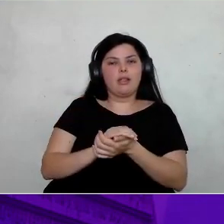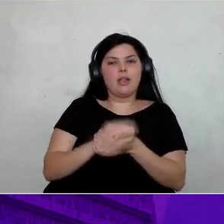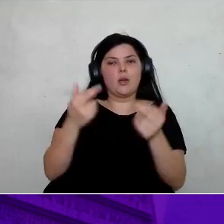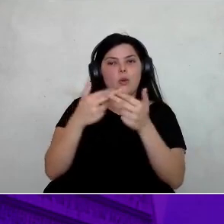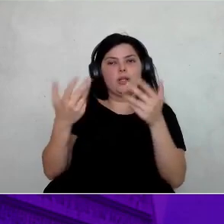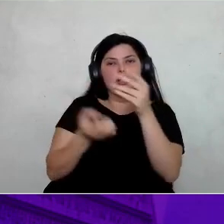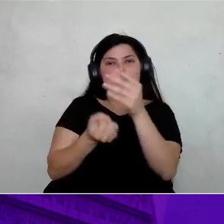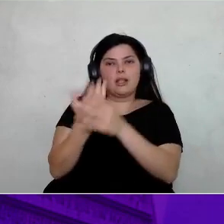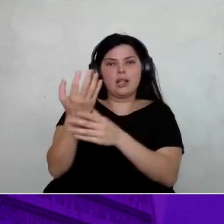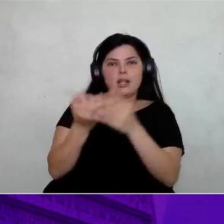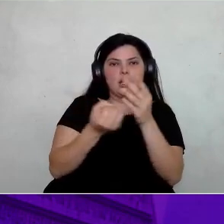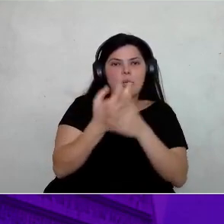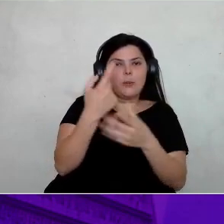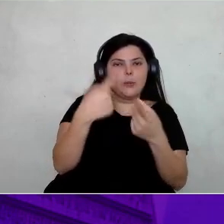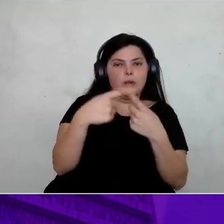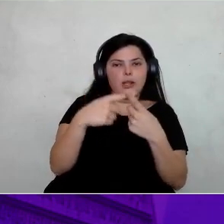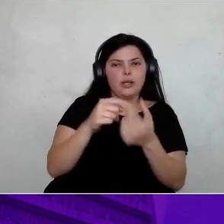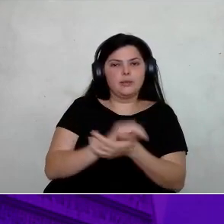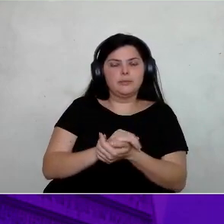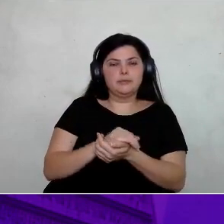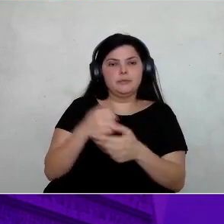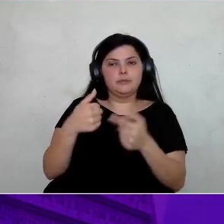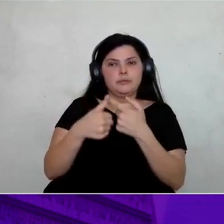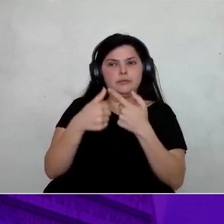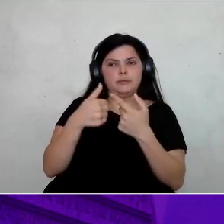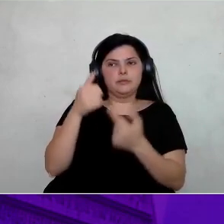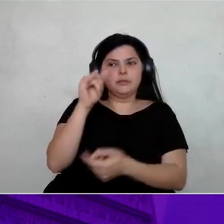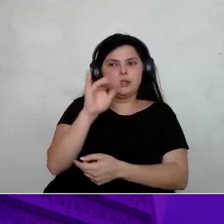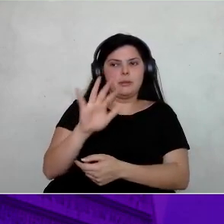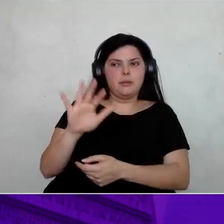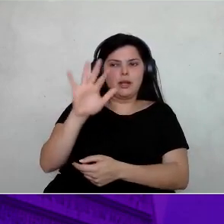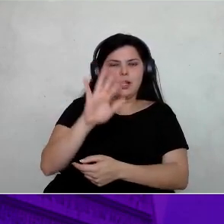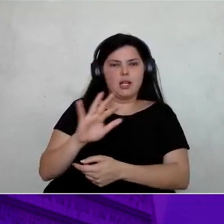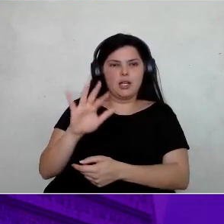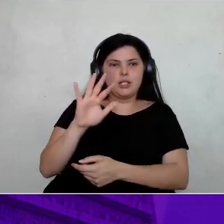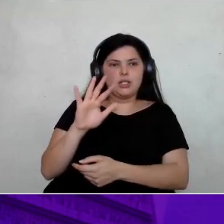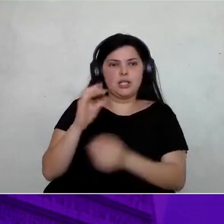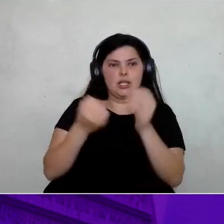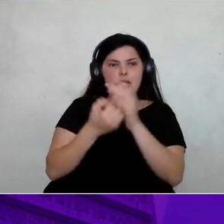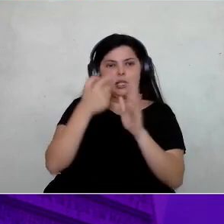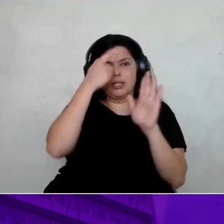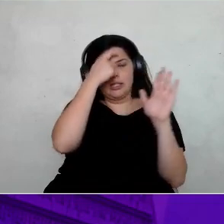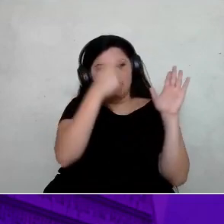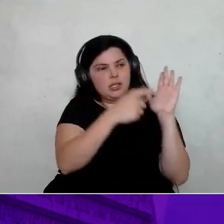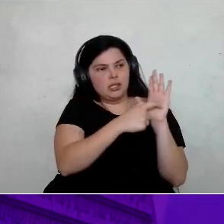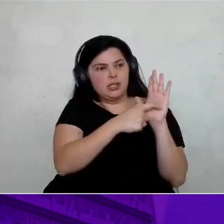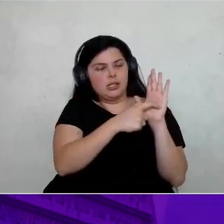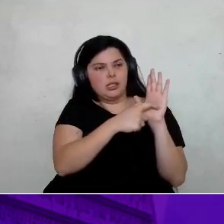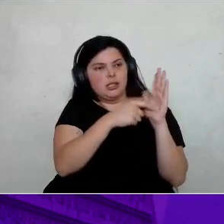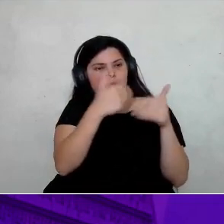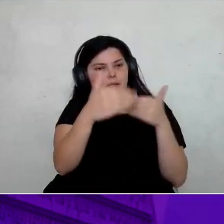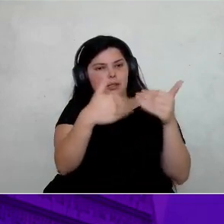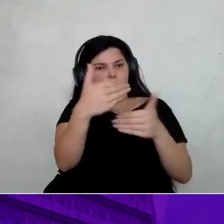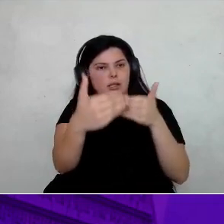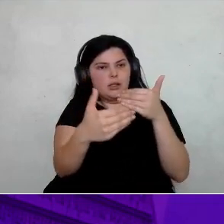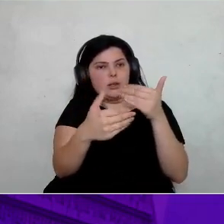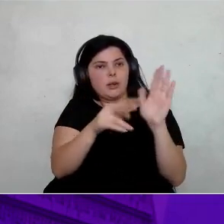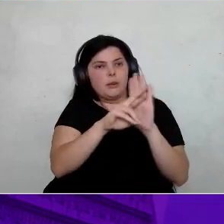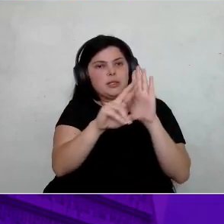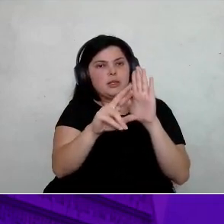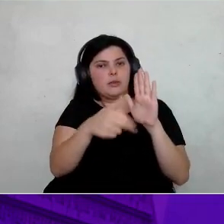né? Então, ali a primeira imagem foi uma imagem gerada por IA generativa, que representa o primeiro